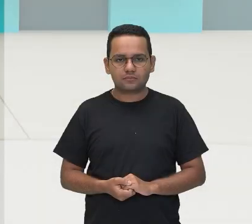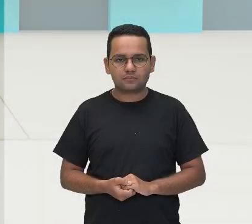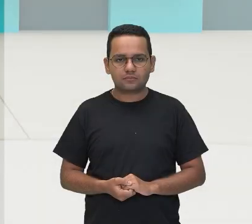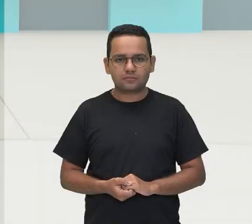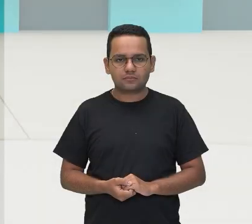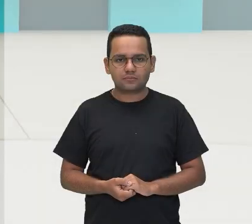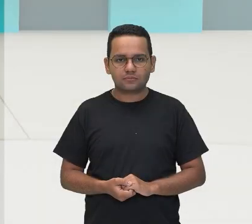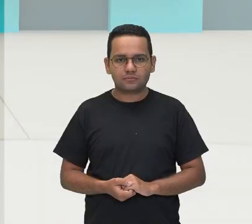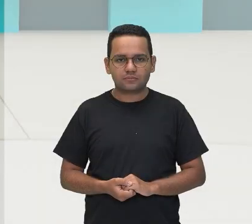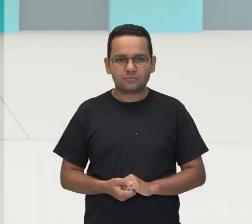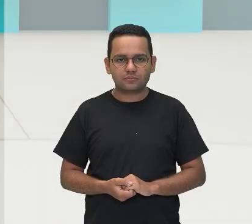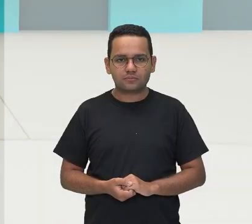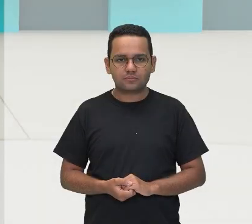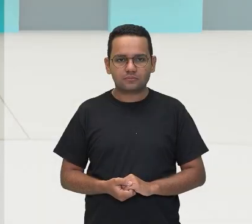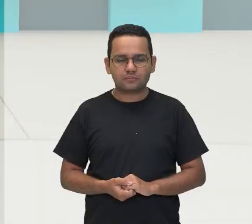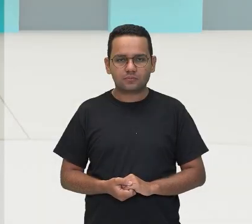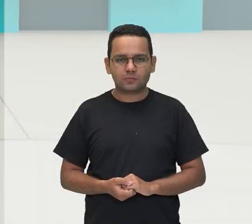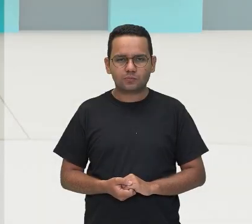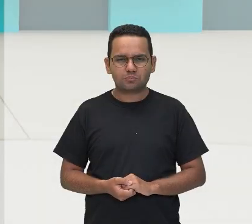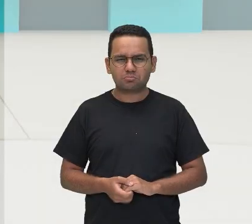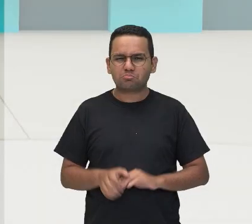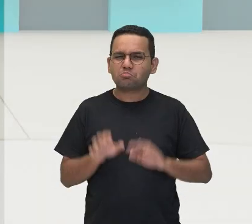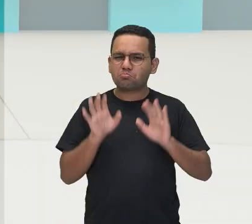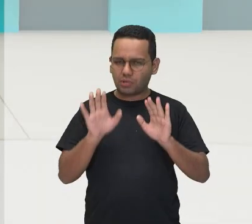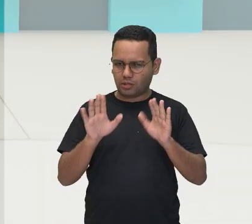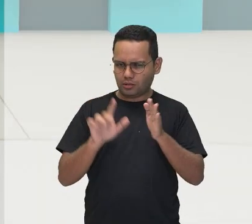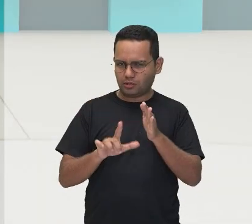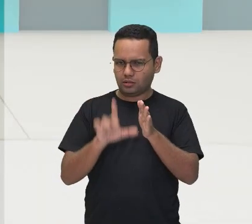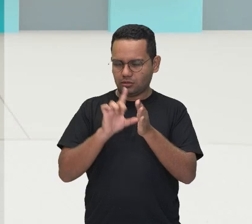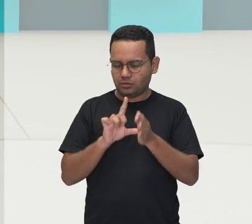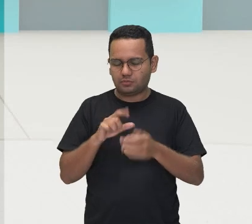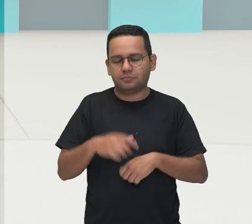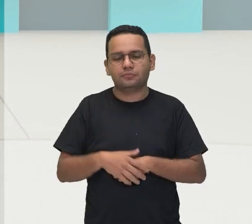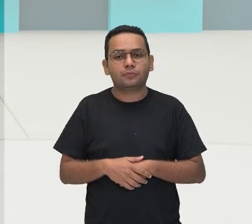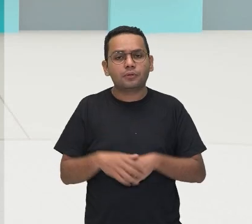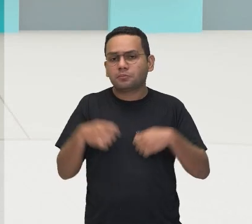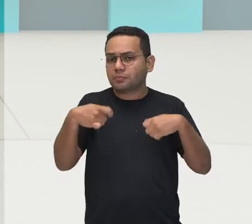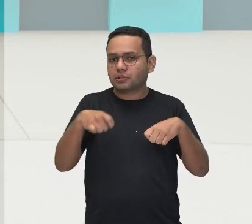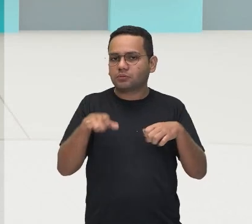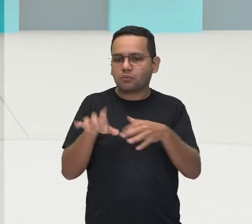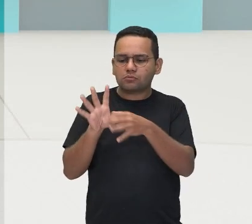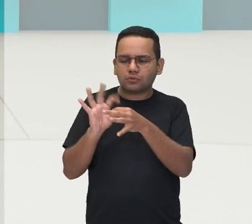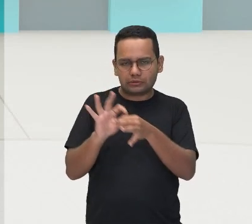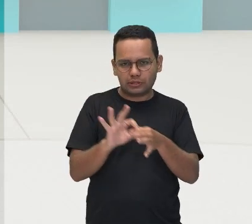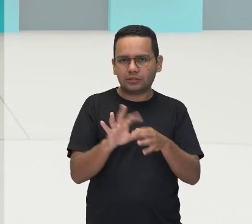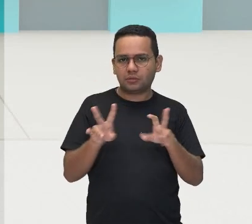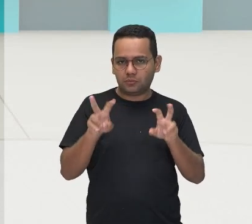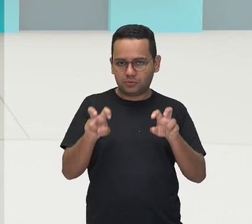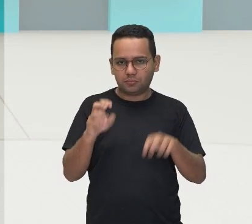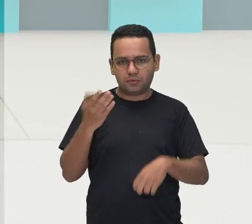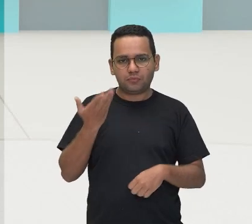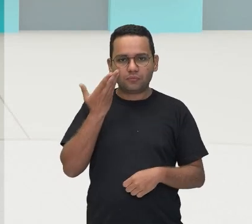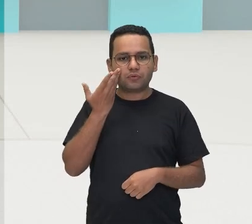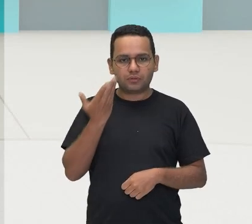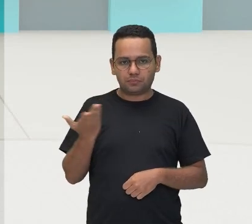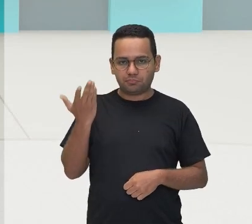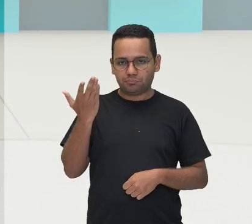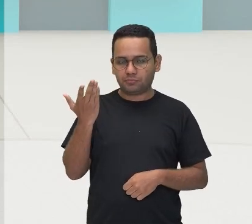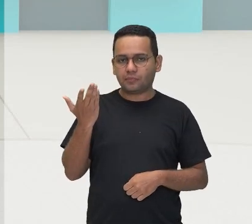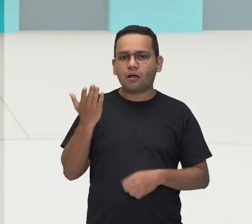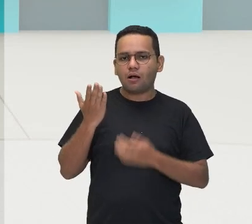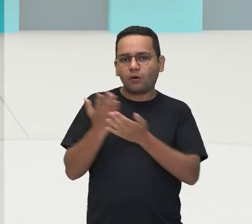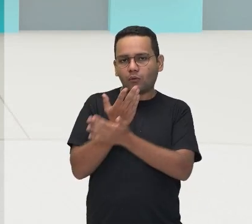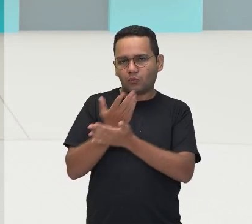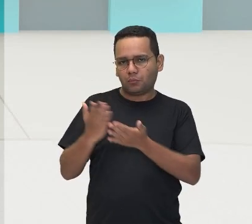Muito bem. Então, para contextualizar esse tema lutas, né, eu trouxe para vocês aqui algumas